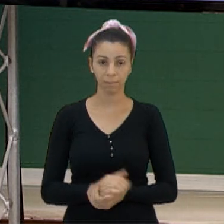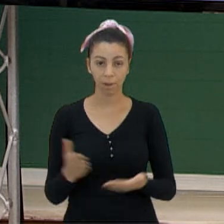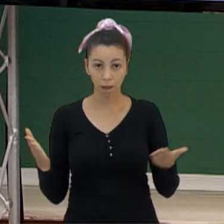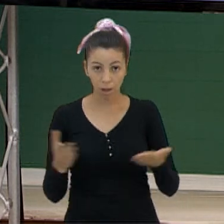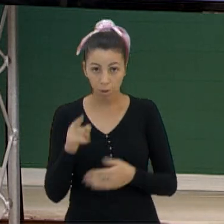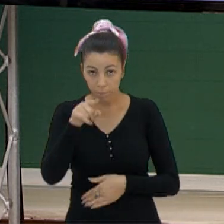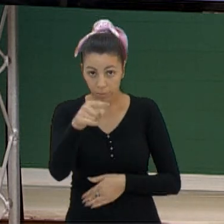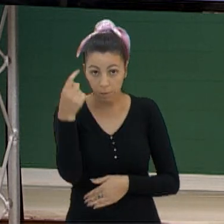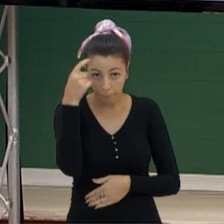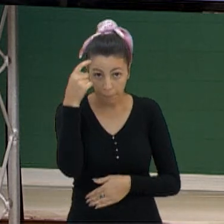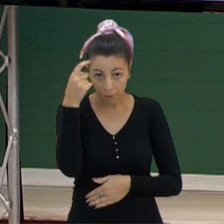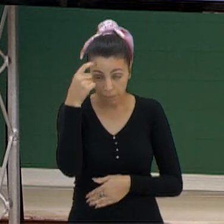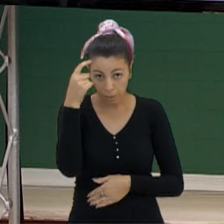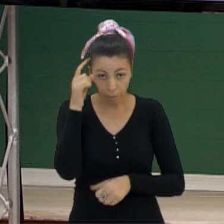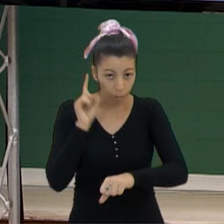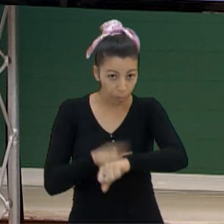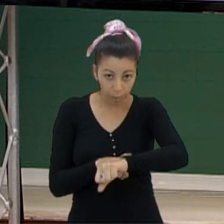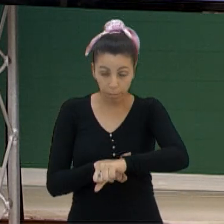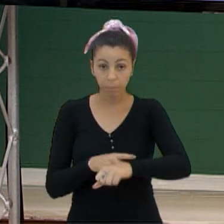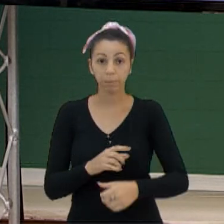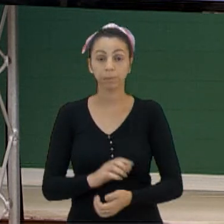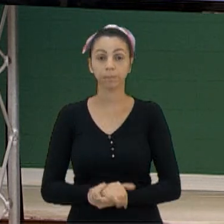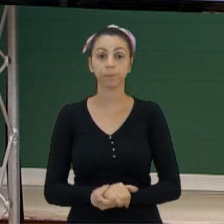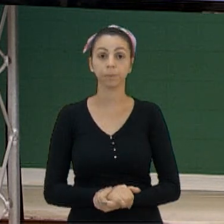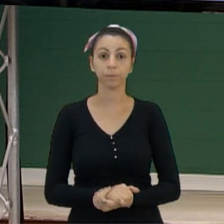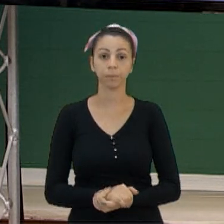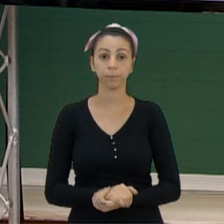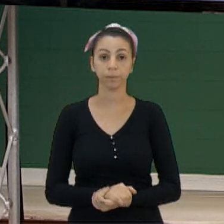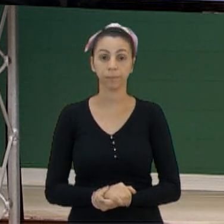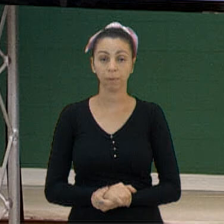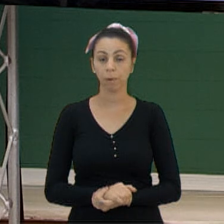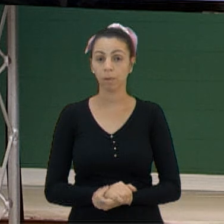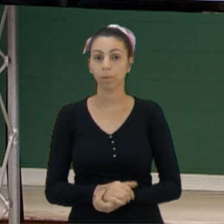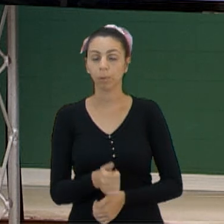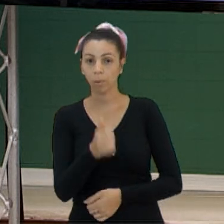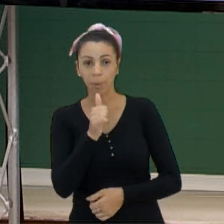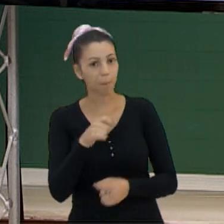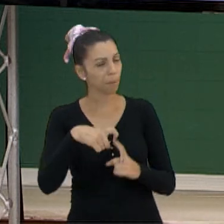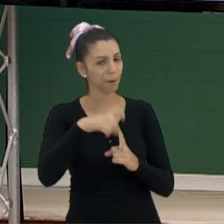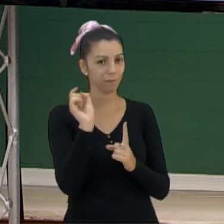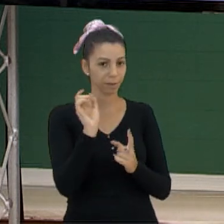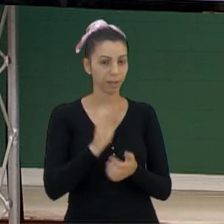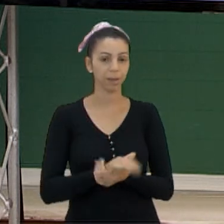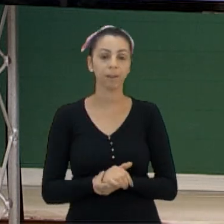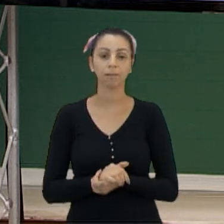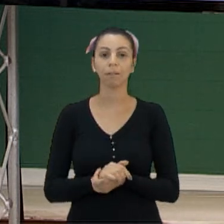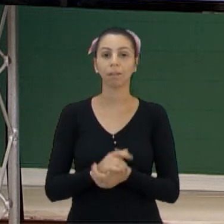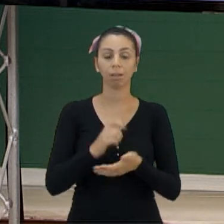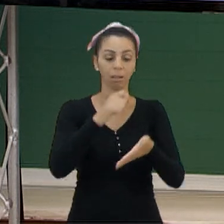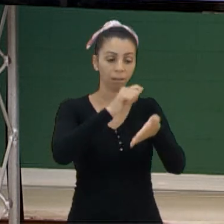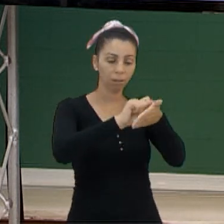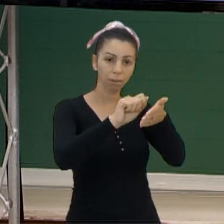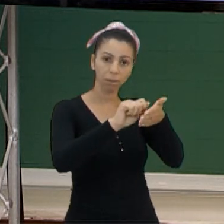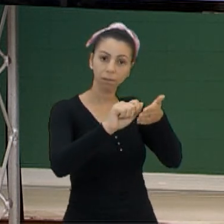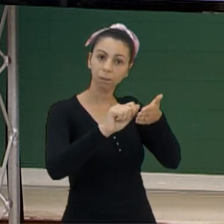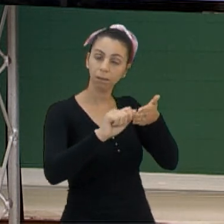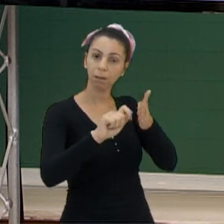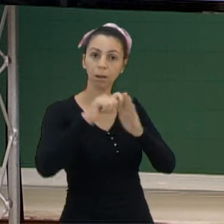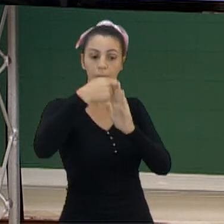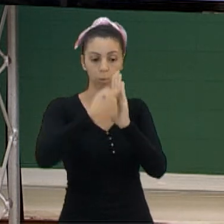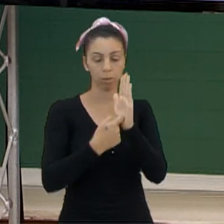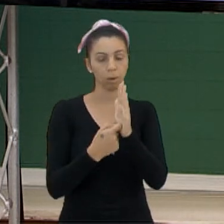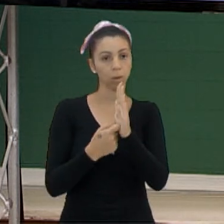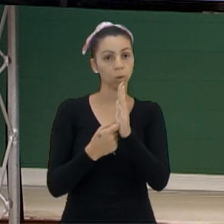Agora, para você pensar, hein? Vou dar um tempinho. Tomar um refri, já volto, olha. Escreva um texto de, no máximo, 8